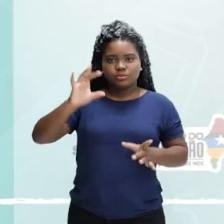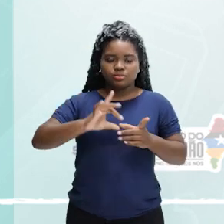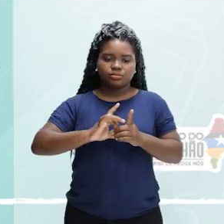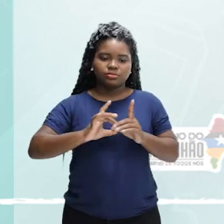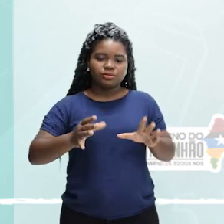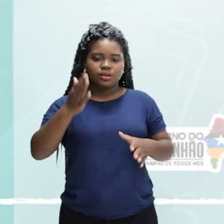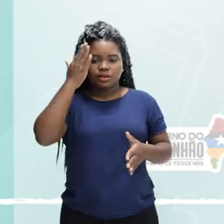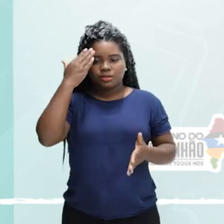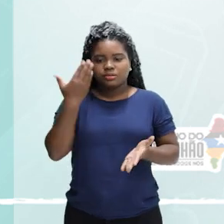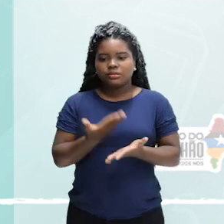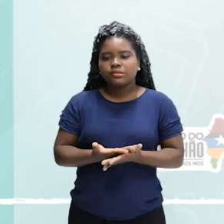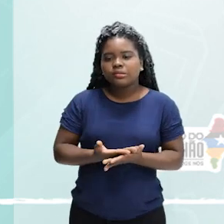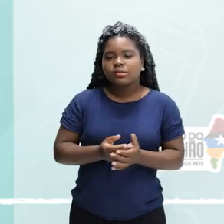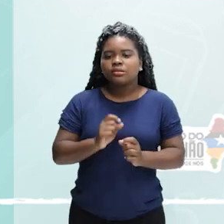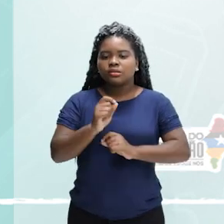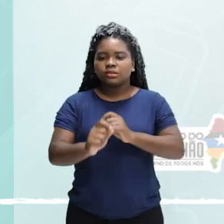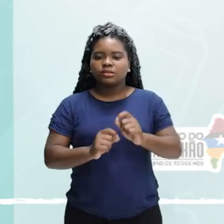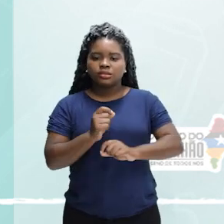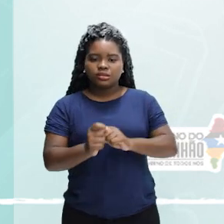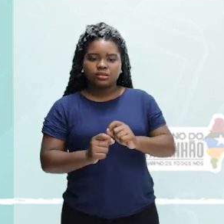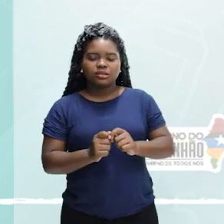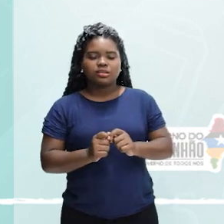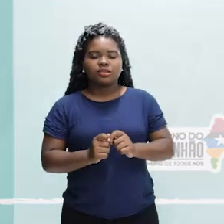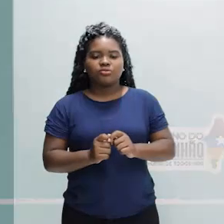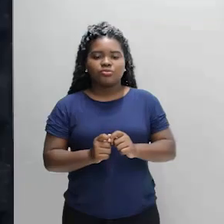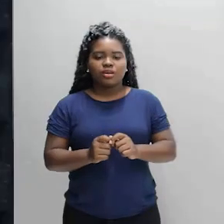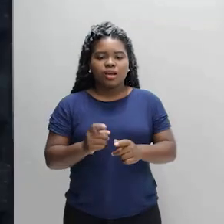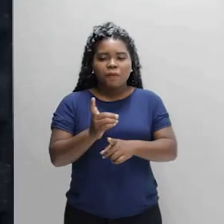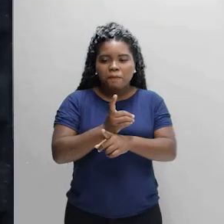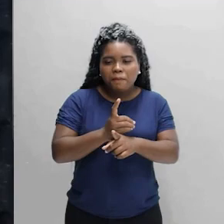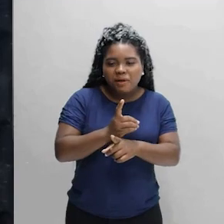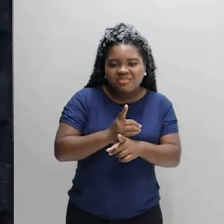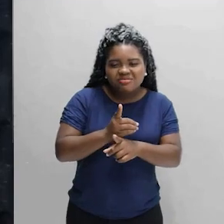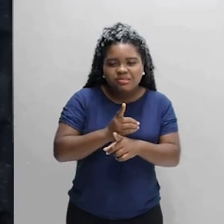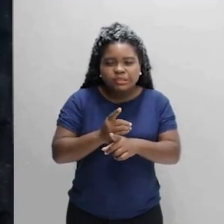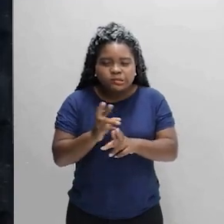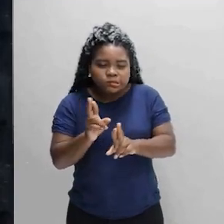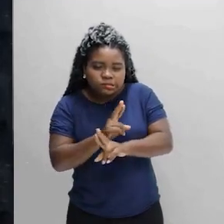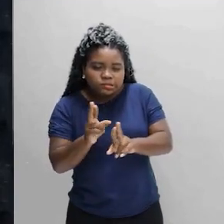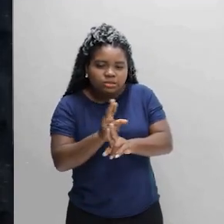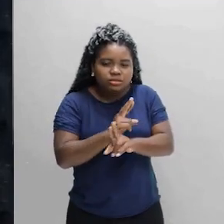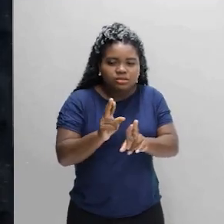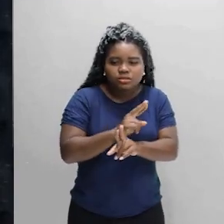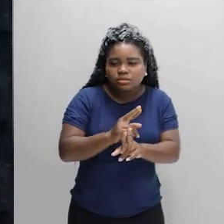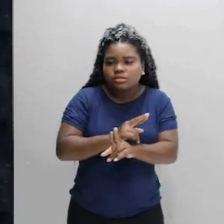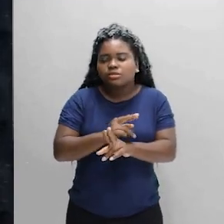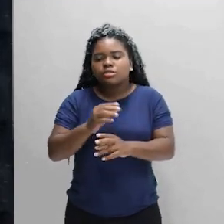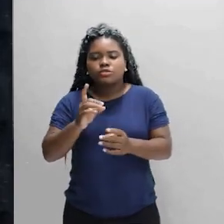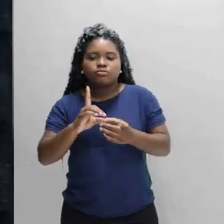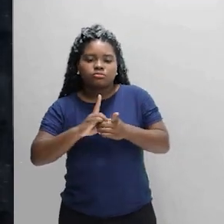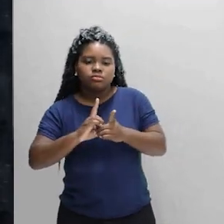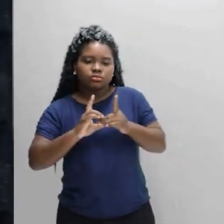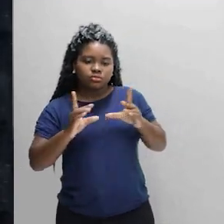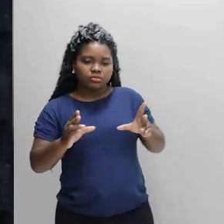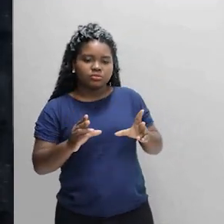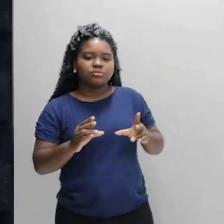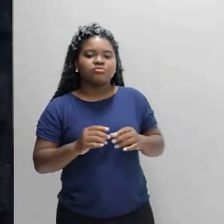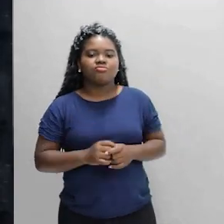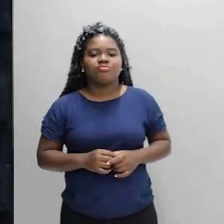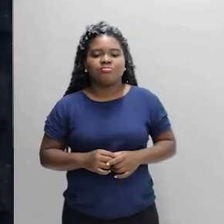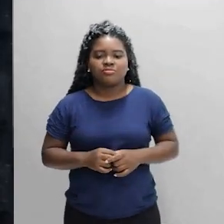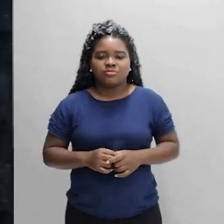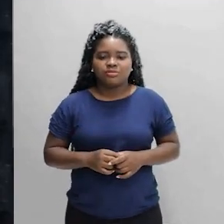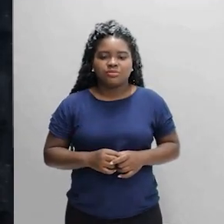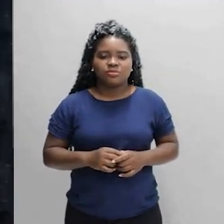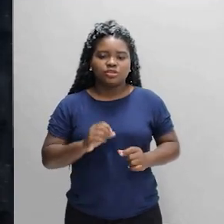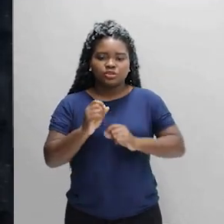que existe uma falsa relação entre democracia e soberania popular. Não existe bem comum na visão dele e nem a